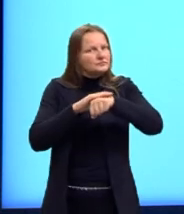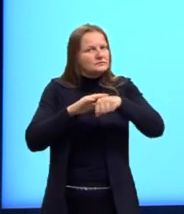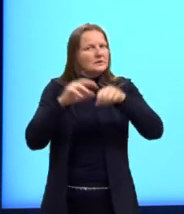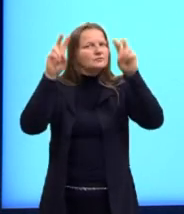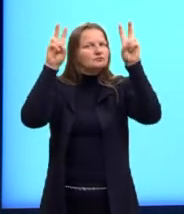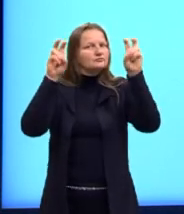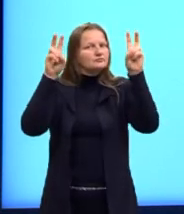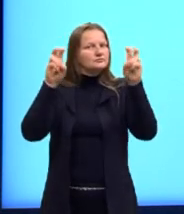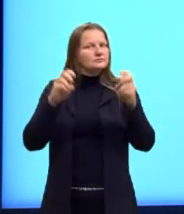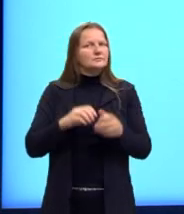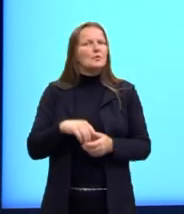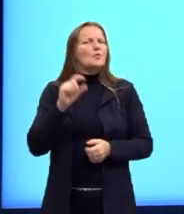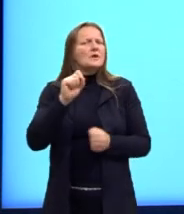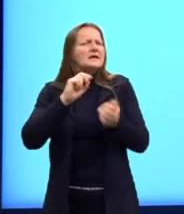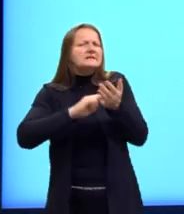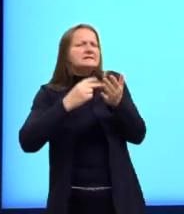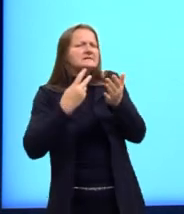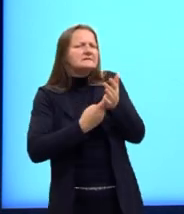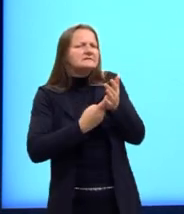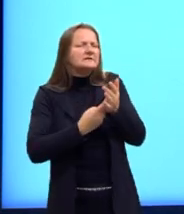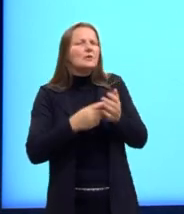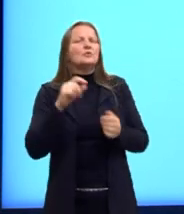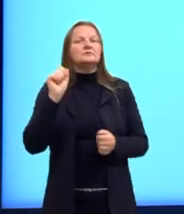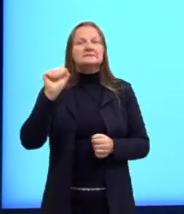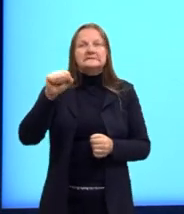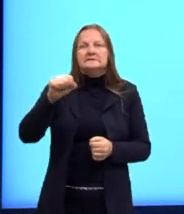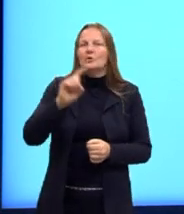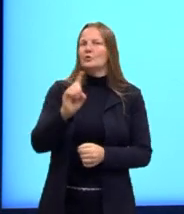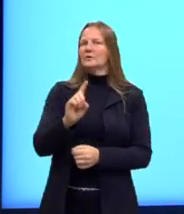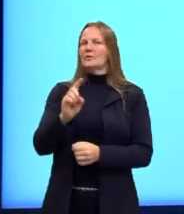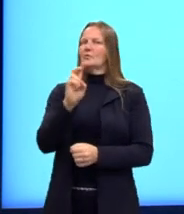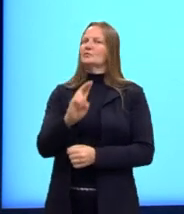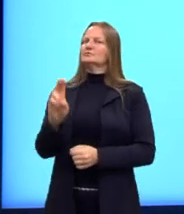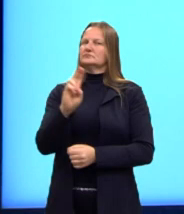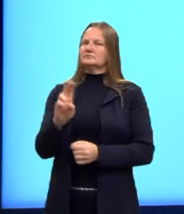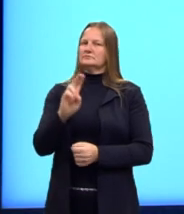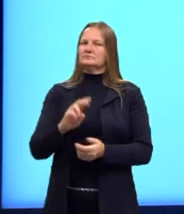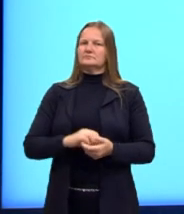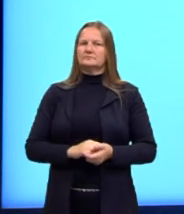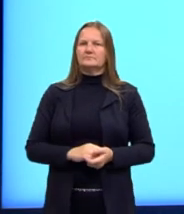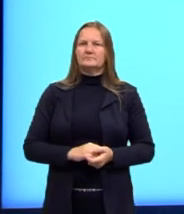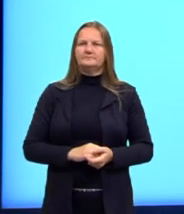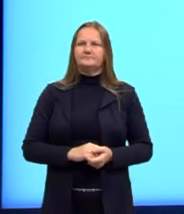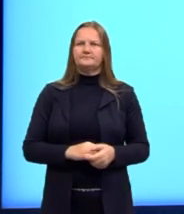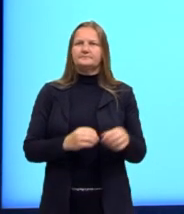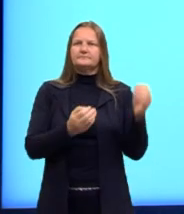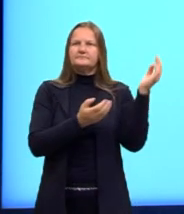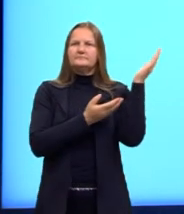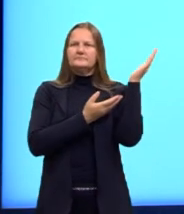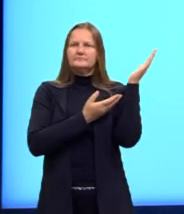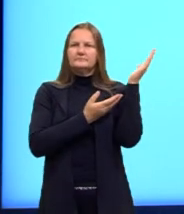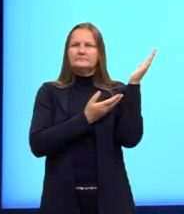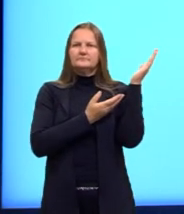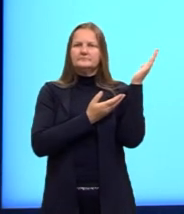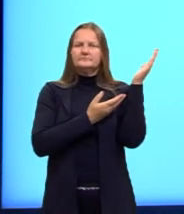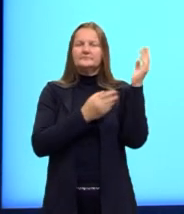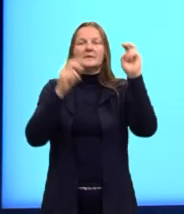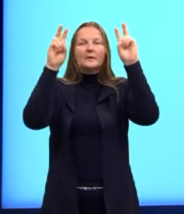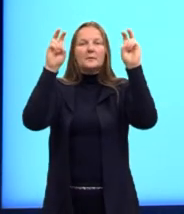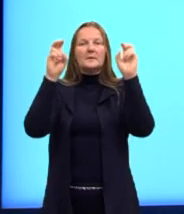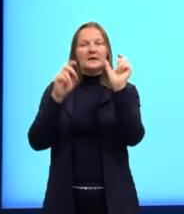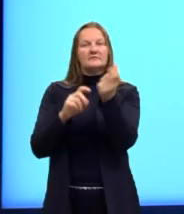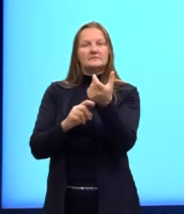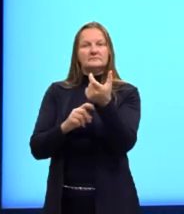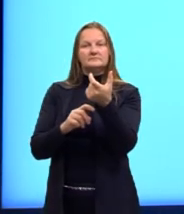sobre ela e também sobre o porquê que se deve ou não utilizar essa expressão o termo